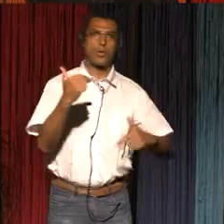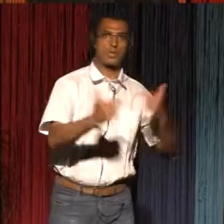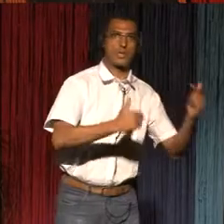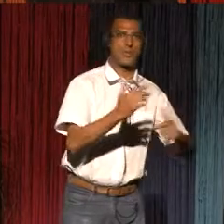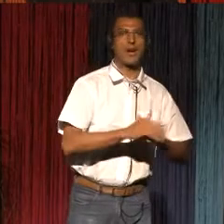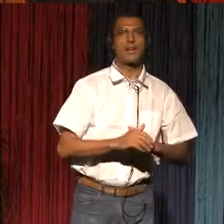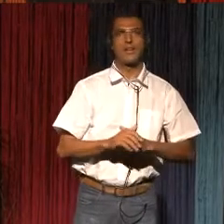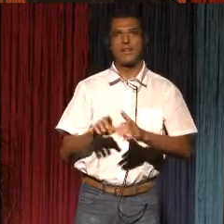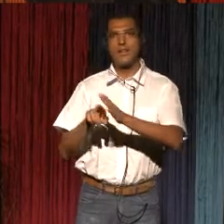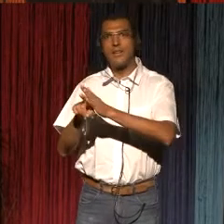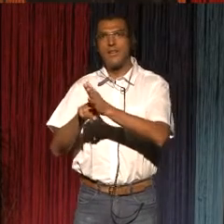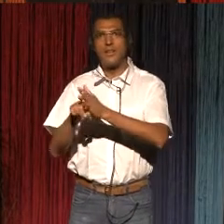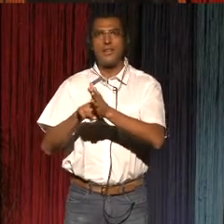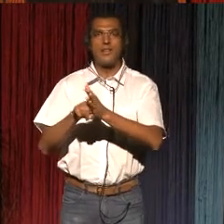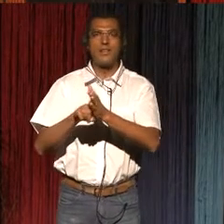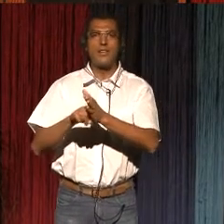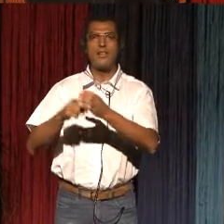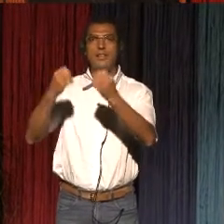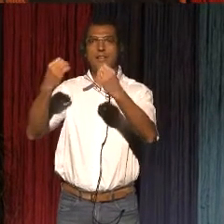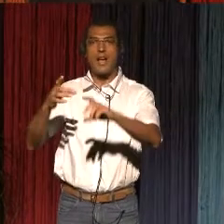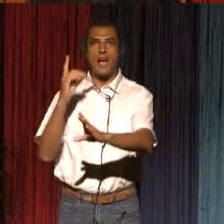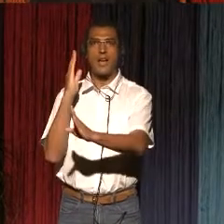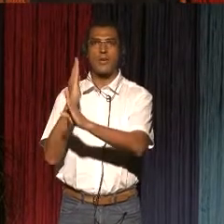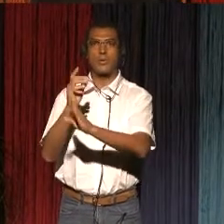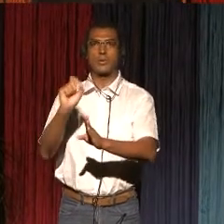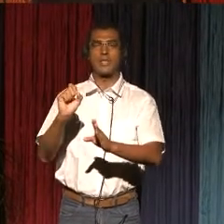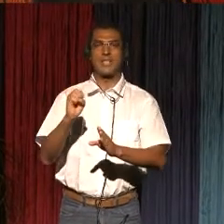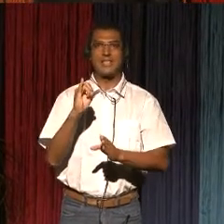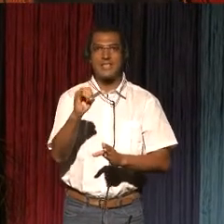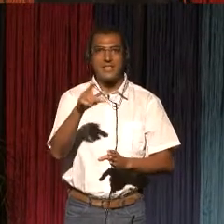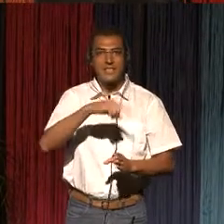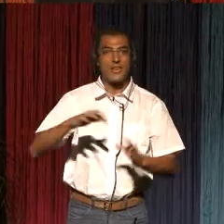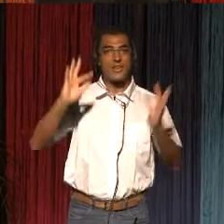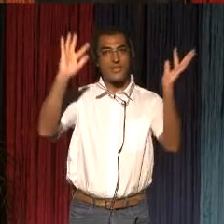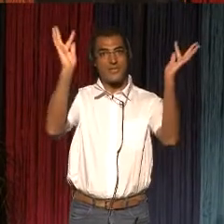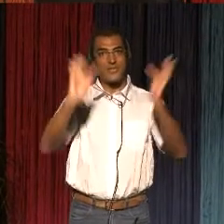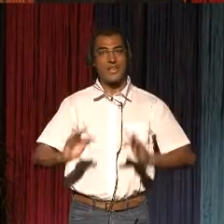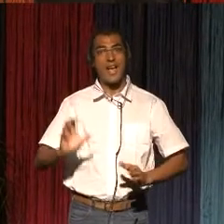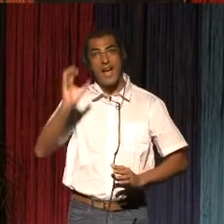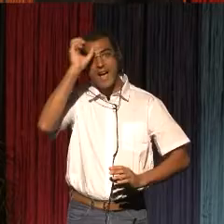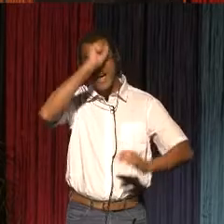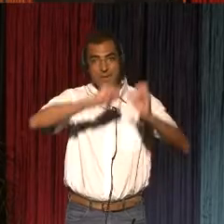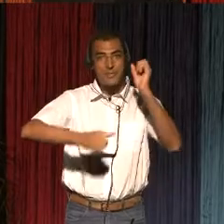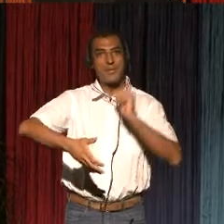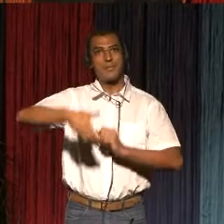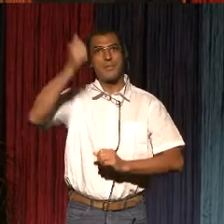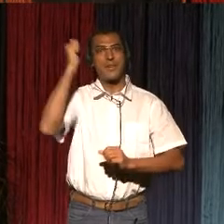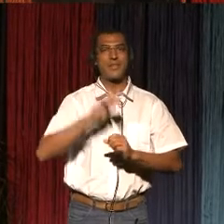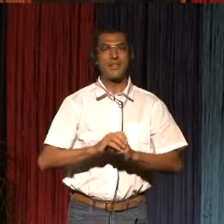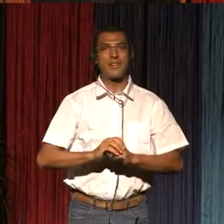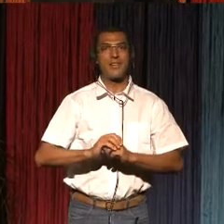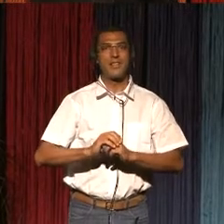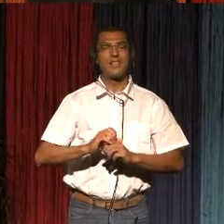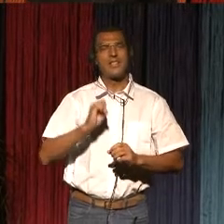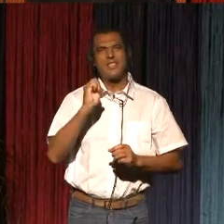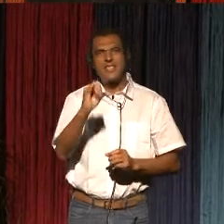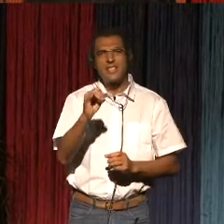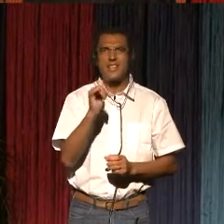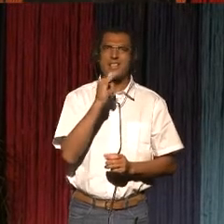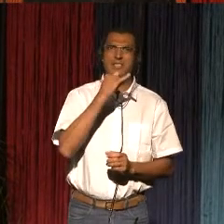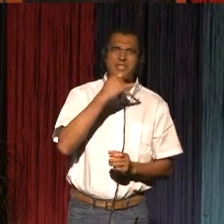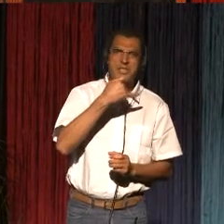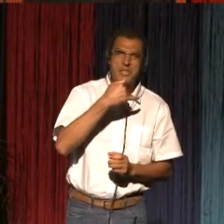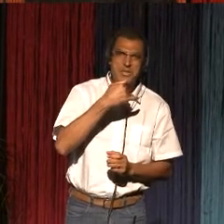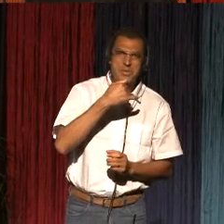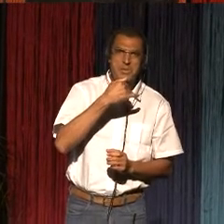pesquisa mostra que a gente aprende mais e faz mais quando nós estamos felizes. Quando nós estamos tristes, a nossa